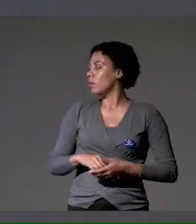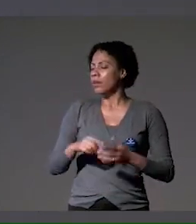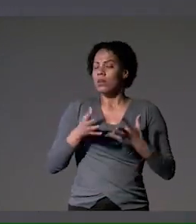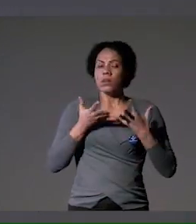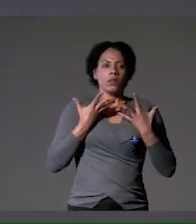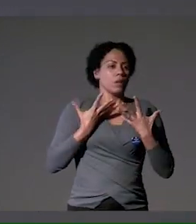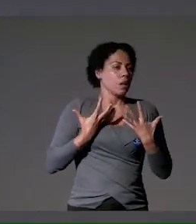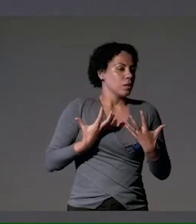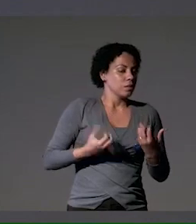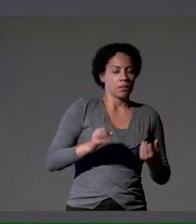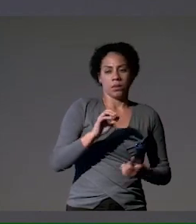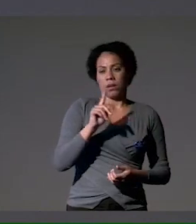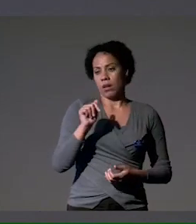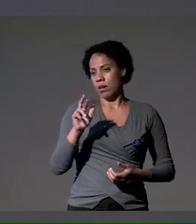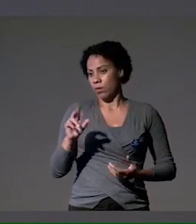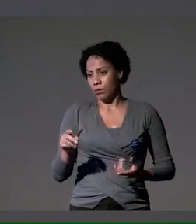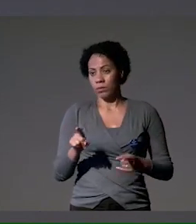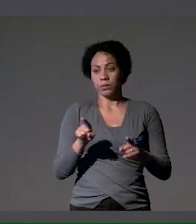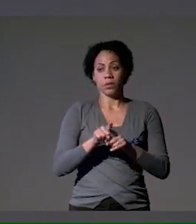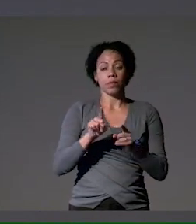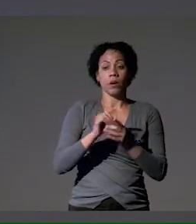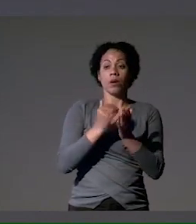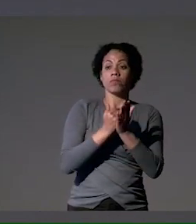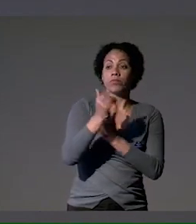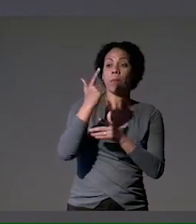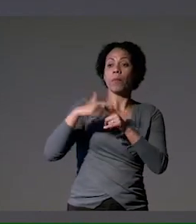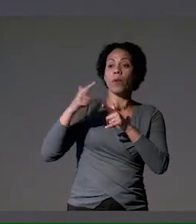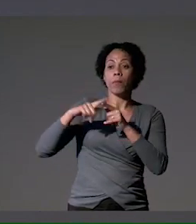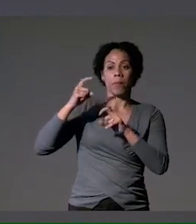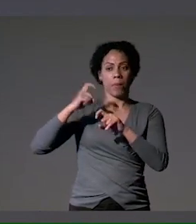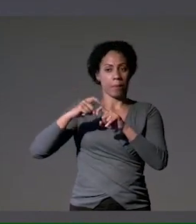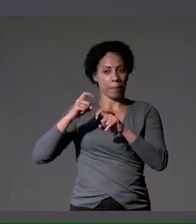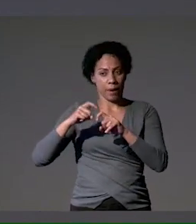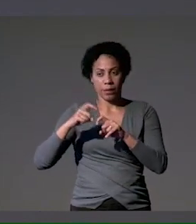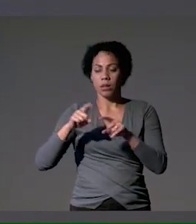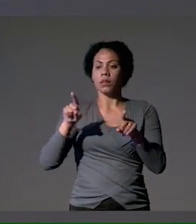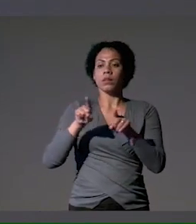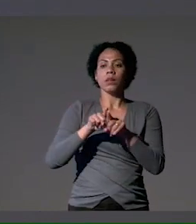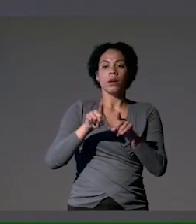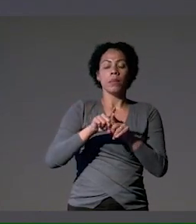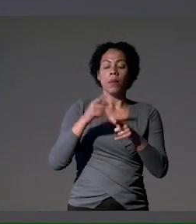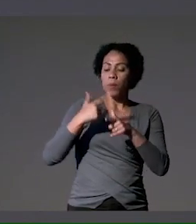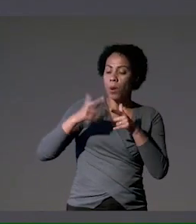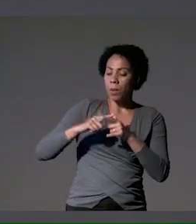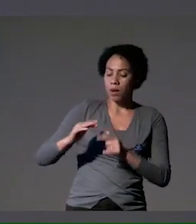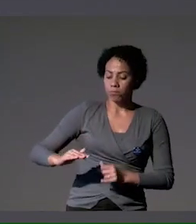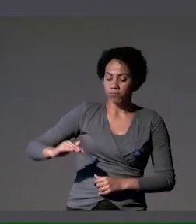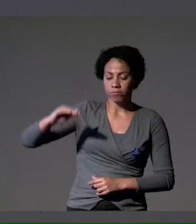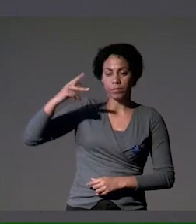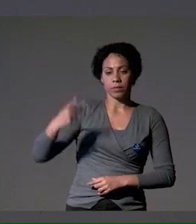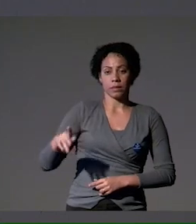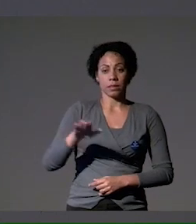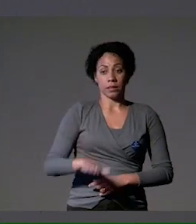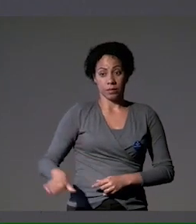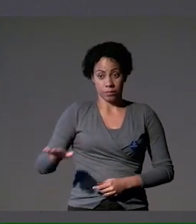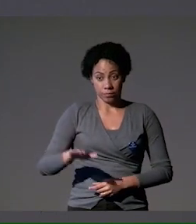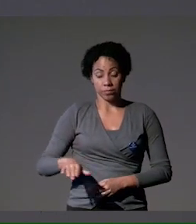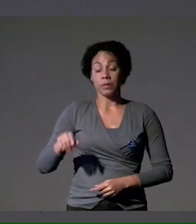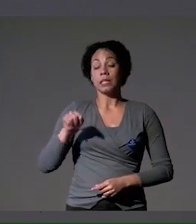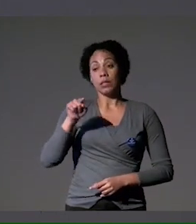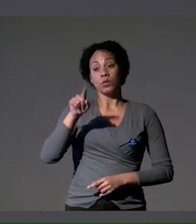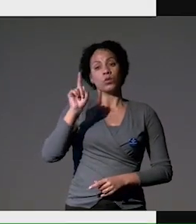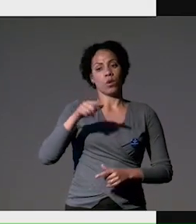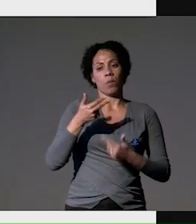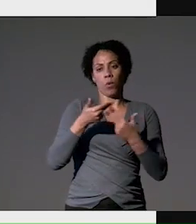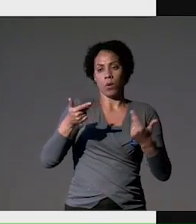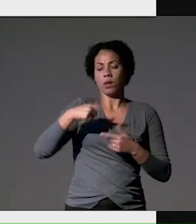exaustão, claro, aumento de problemas médicos em geral, alteração de crescimento na criança. Isso é uma coisa que nós brincamos muito, né,